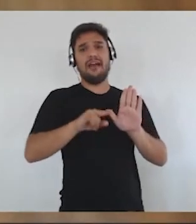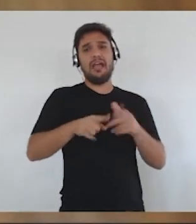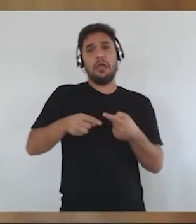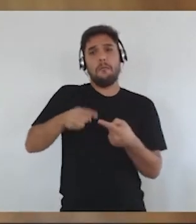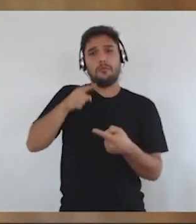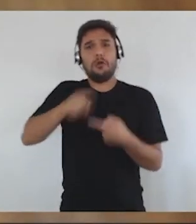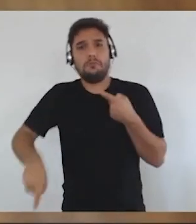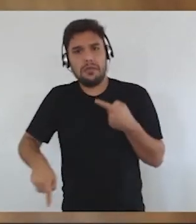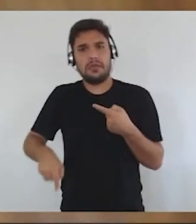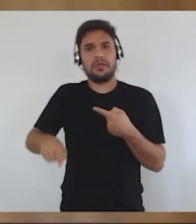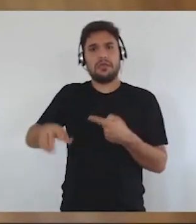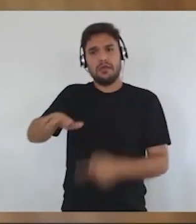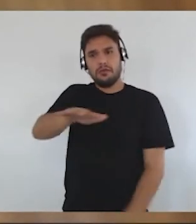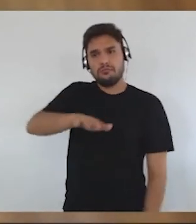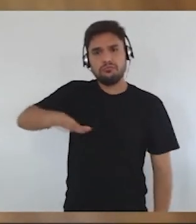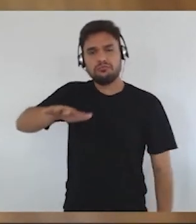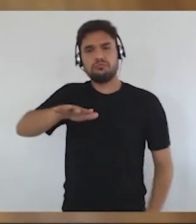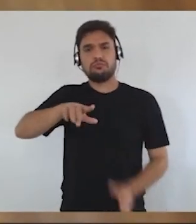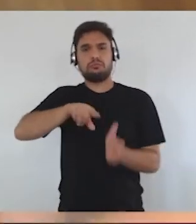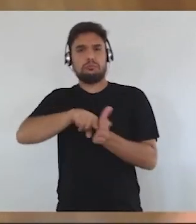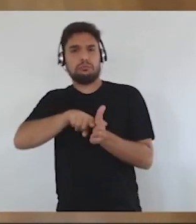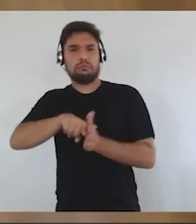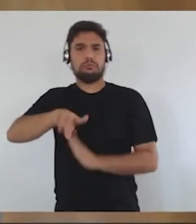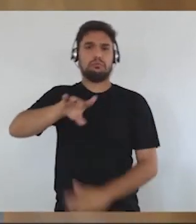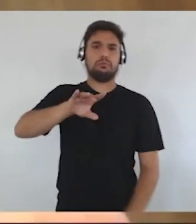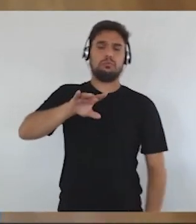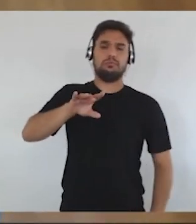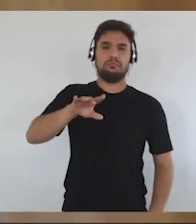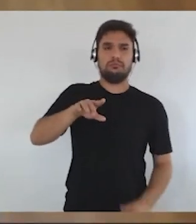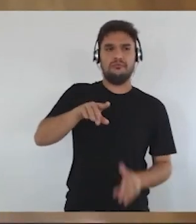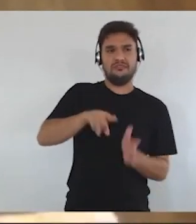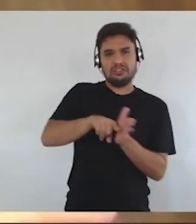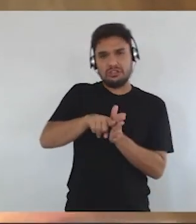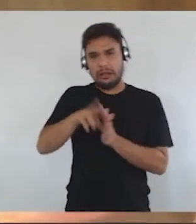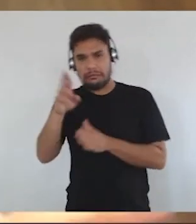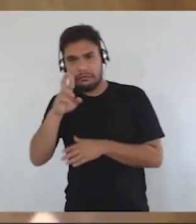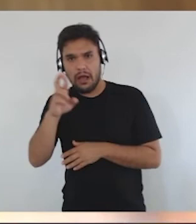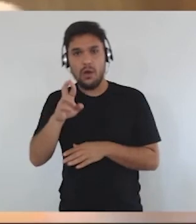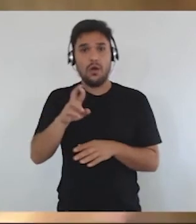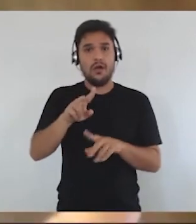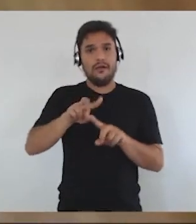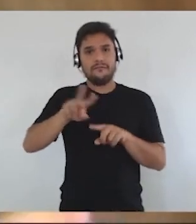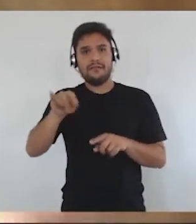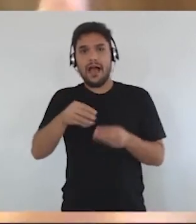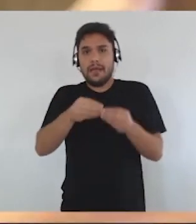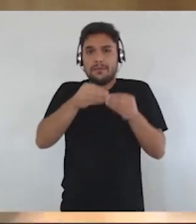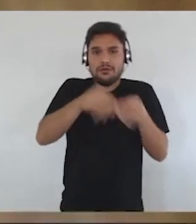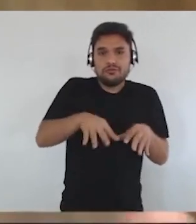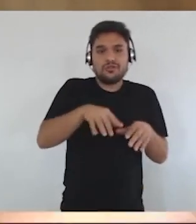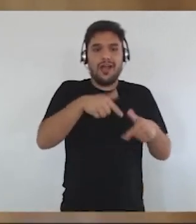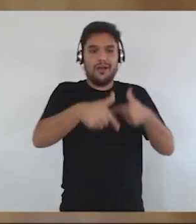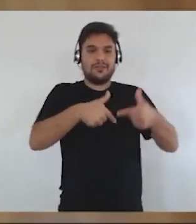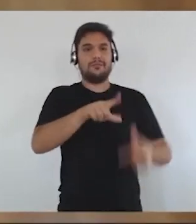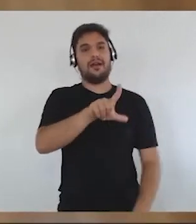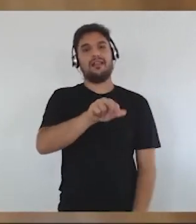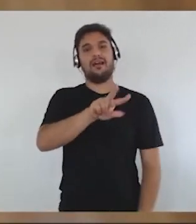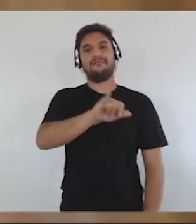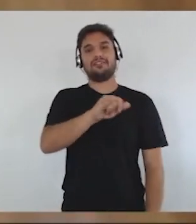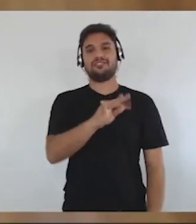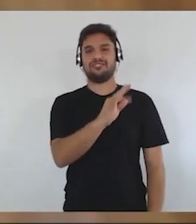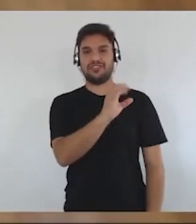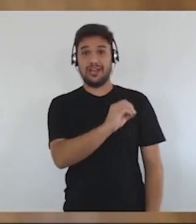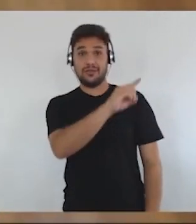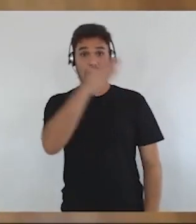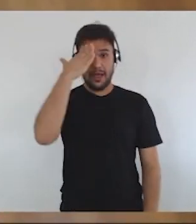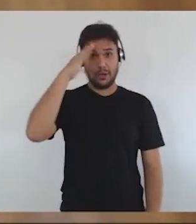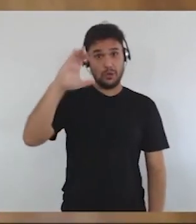amordaçar os órgãos de persecução criminal, dizia-se que era algo para poder inibir o trabalho da Lava Jato em Curitiba, e